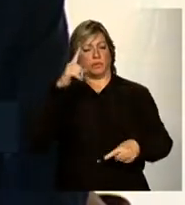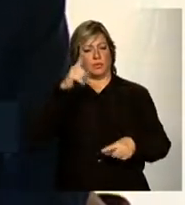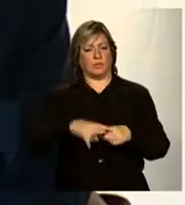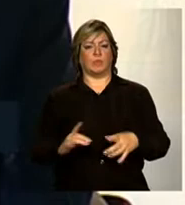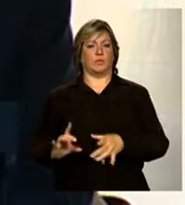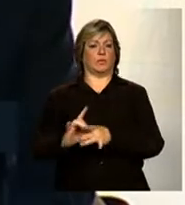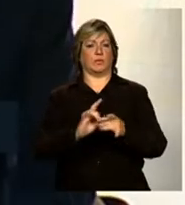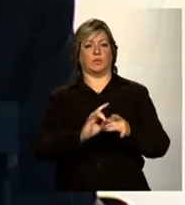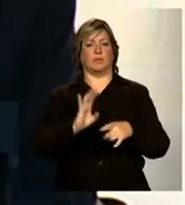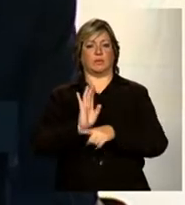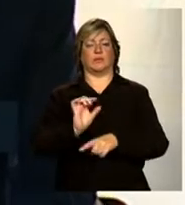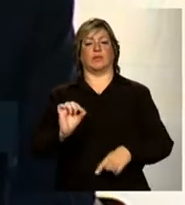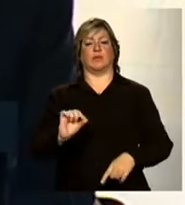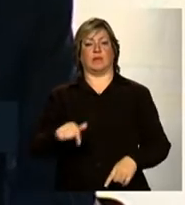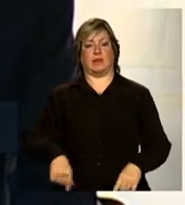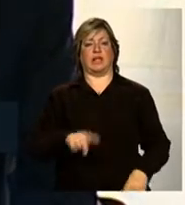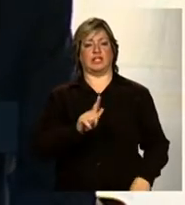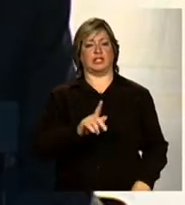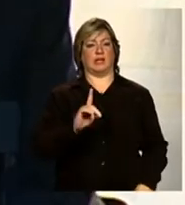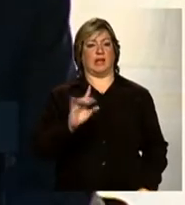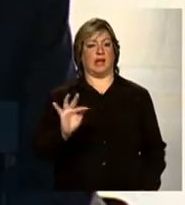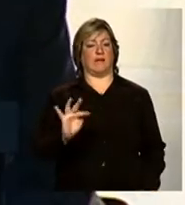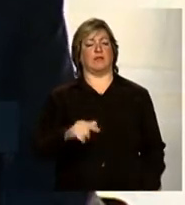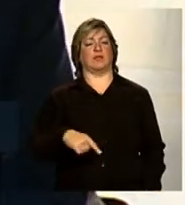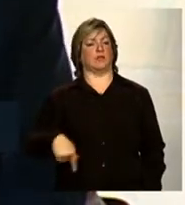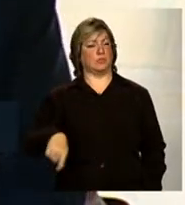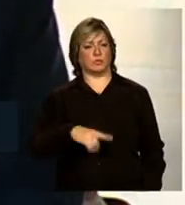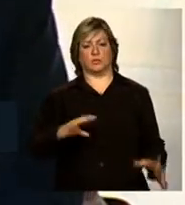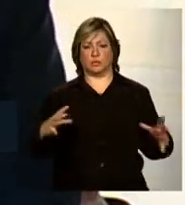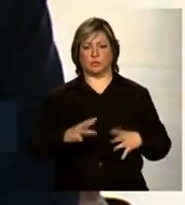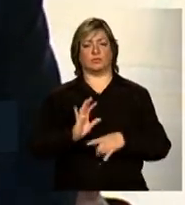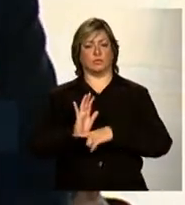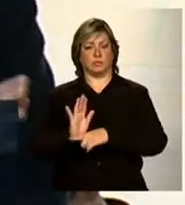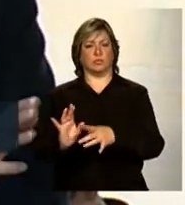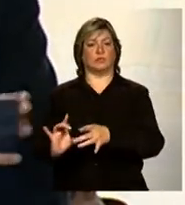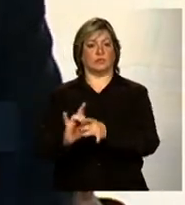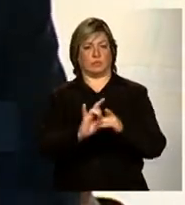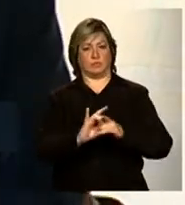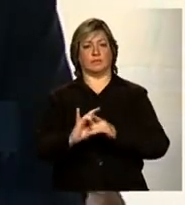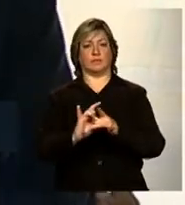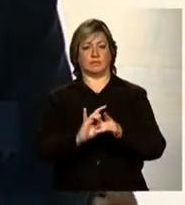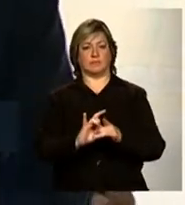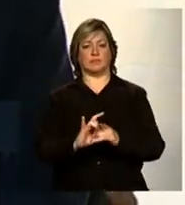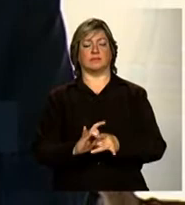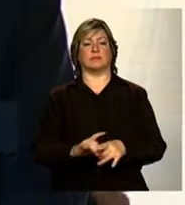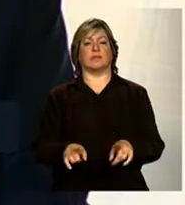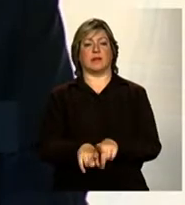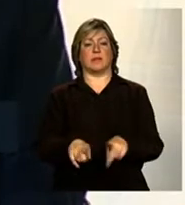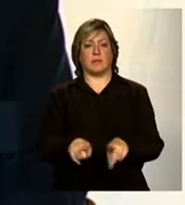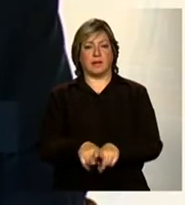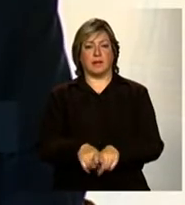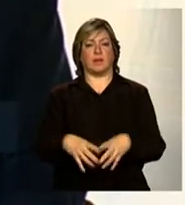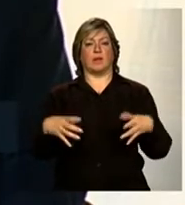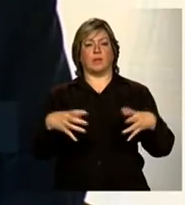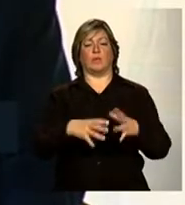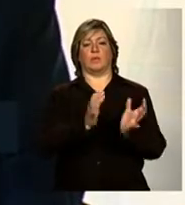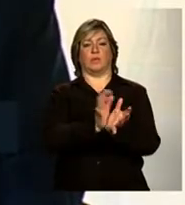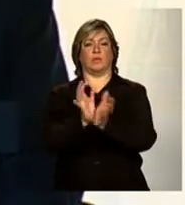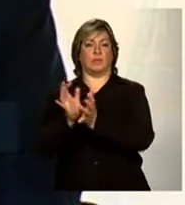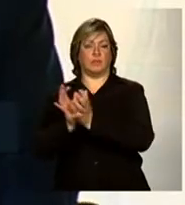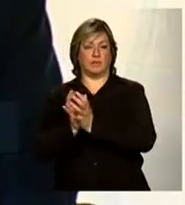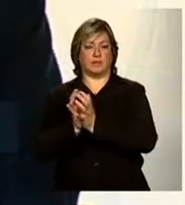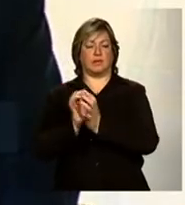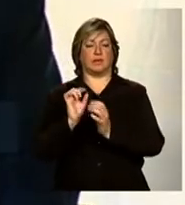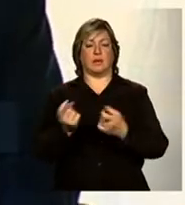do governo do Distrito Federal através de todos os seus órgãos e também as entidades que